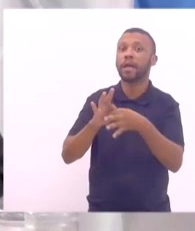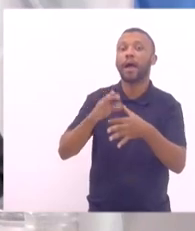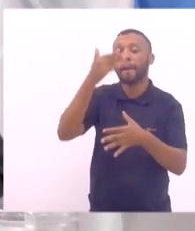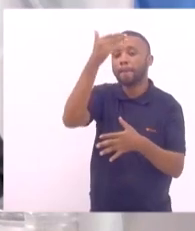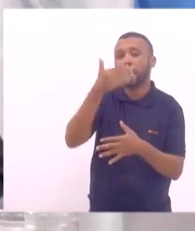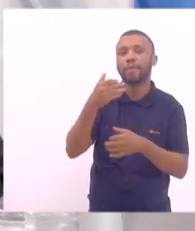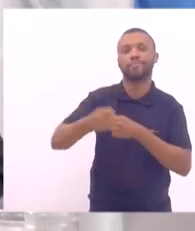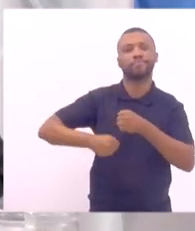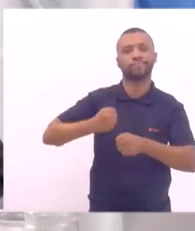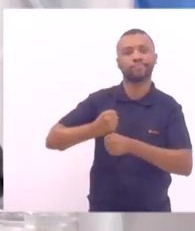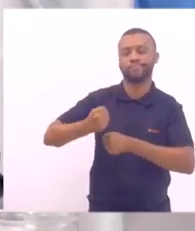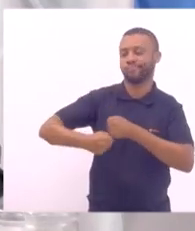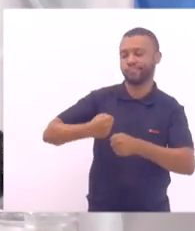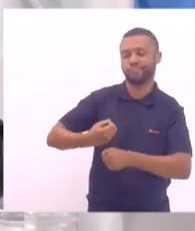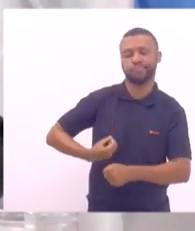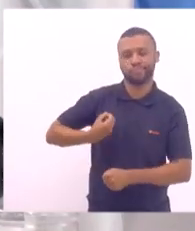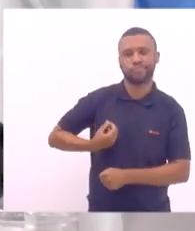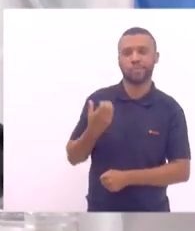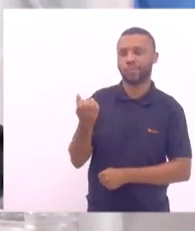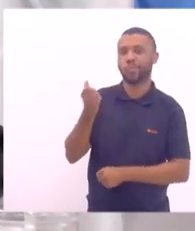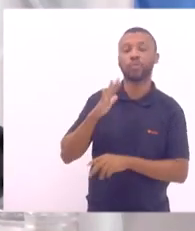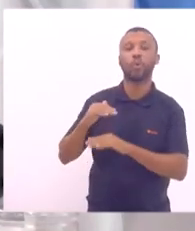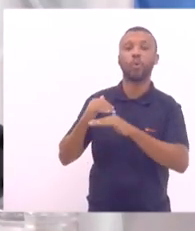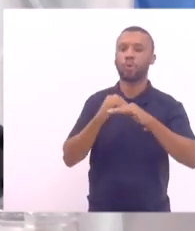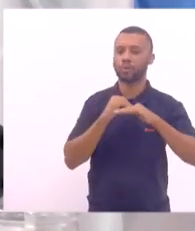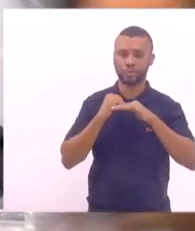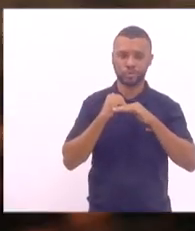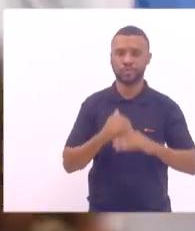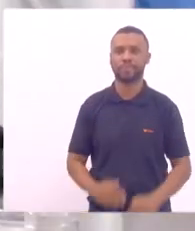anual dos beneficiários do Rio Previdência Fundo Único.